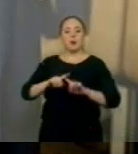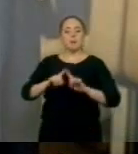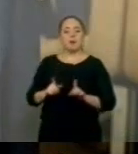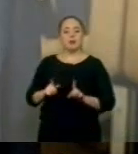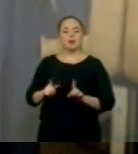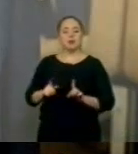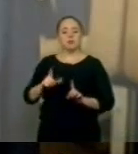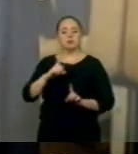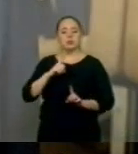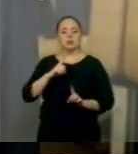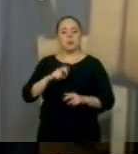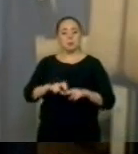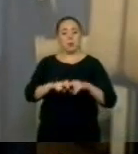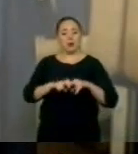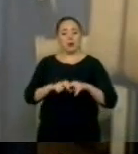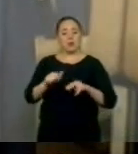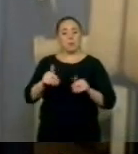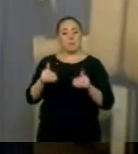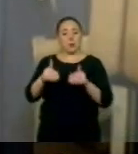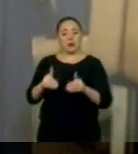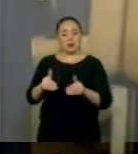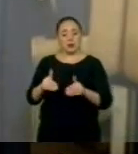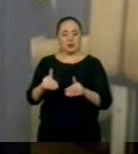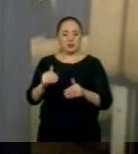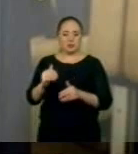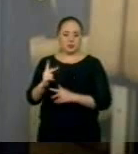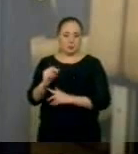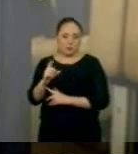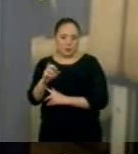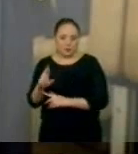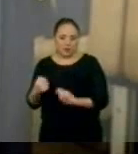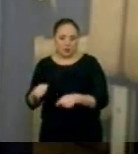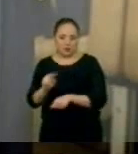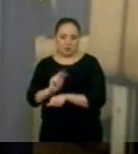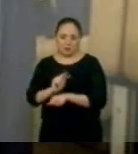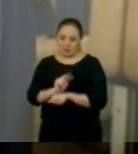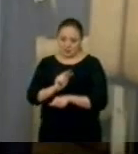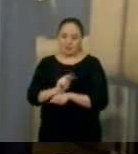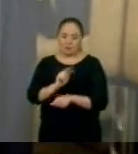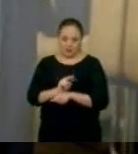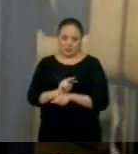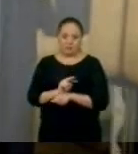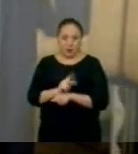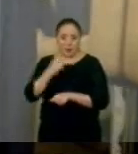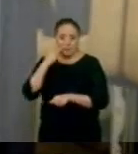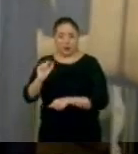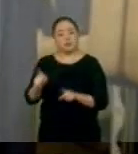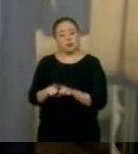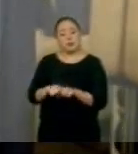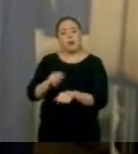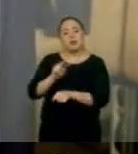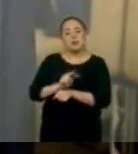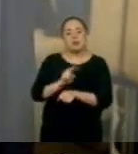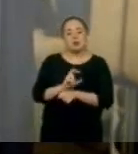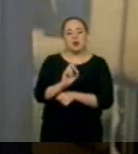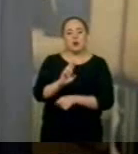da condição de membro do poder, que precisa ser preservado, para que preservado seja também o